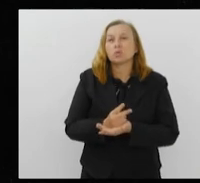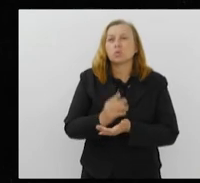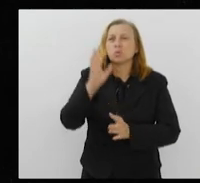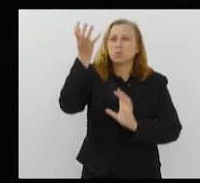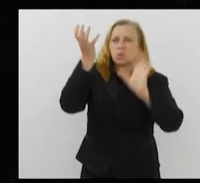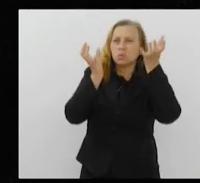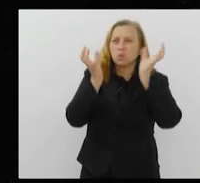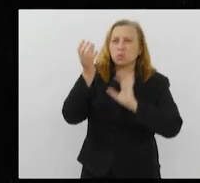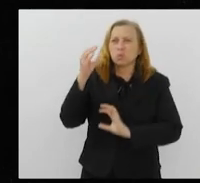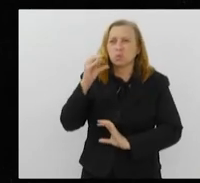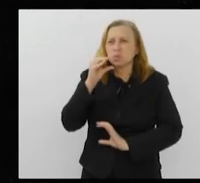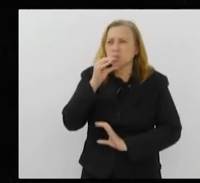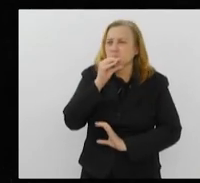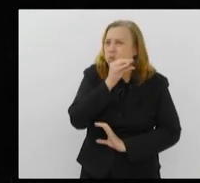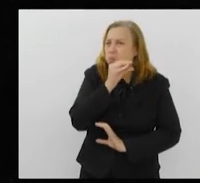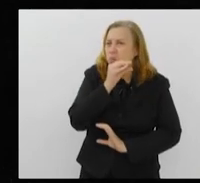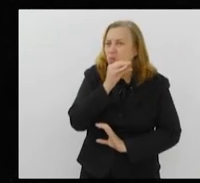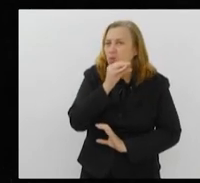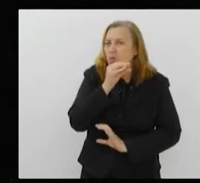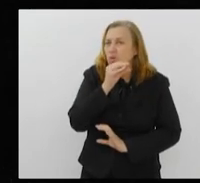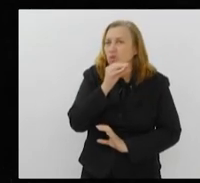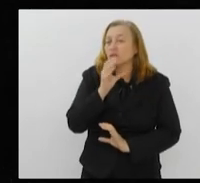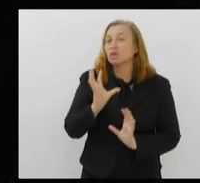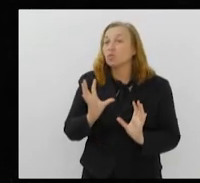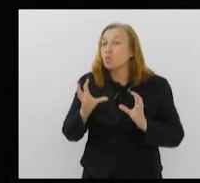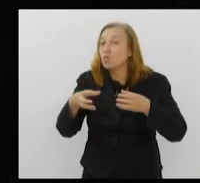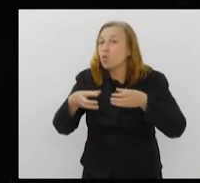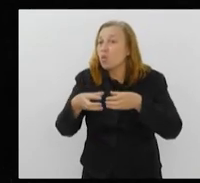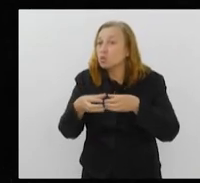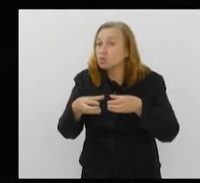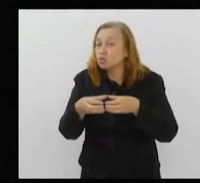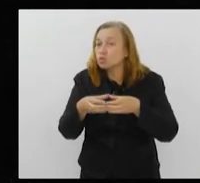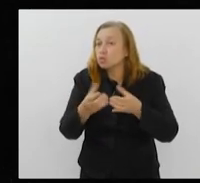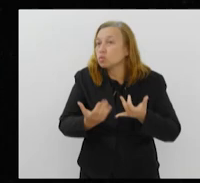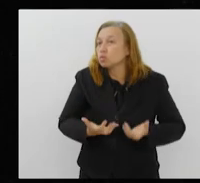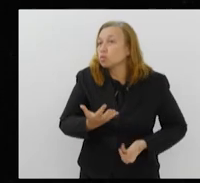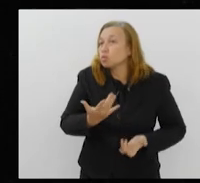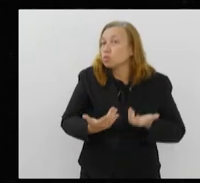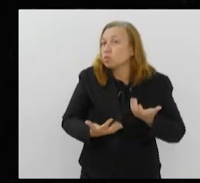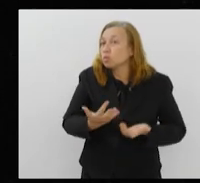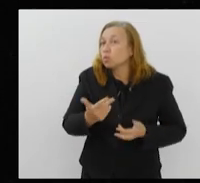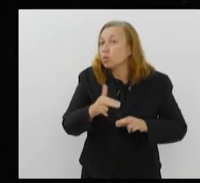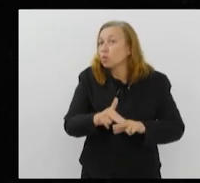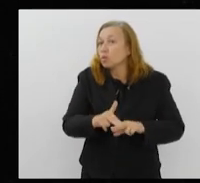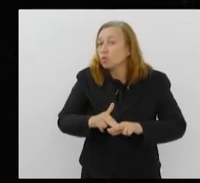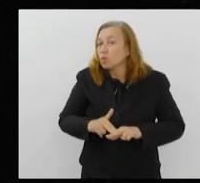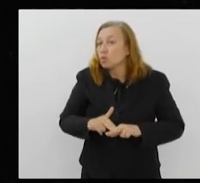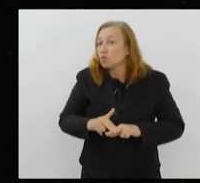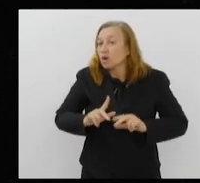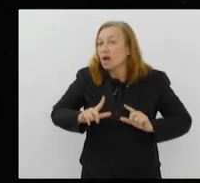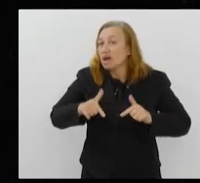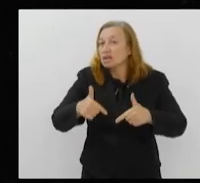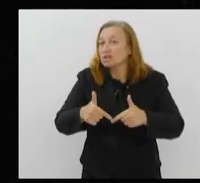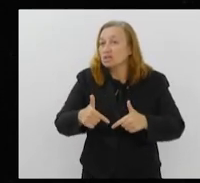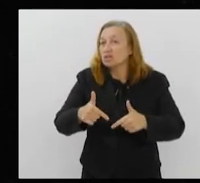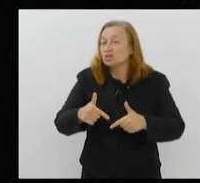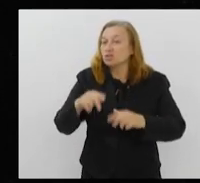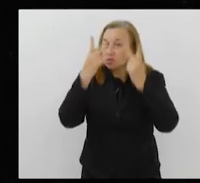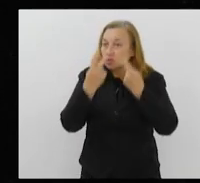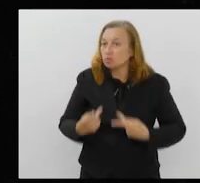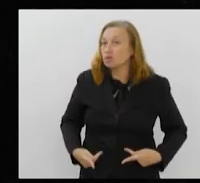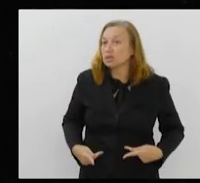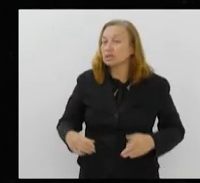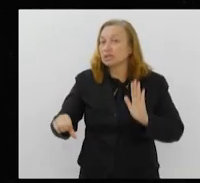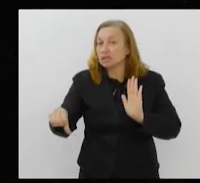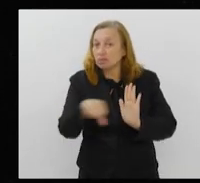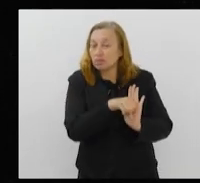há indícios que esse conjunto de queimadas resultem de ações humanas criminosas